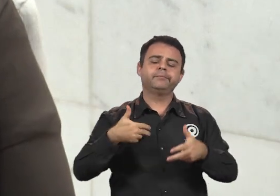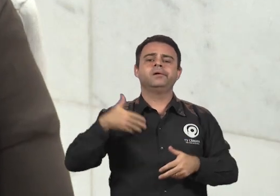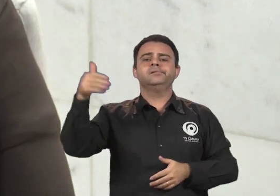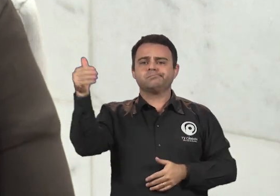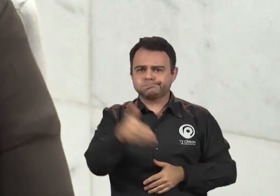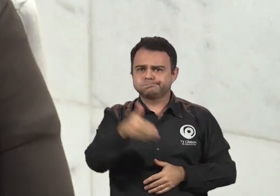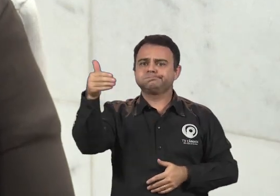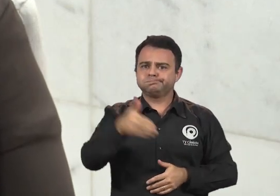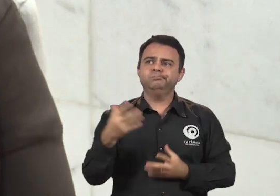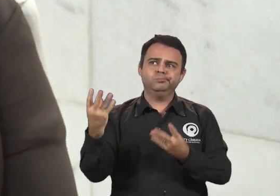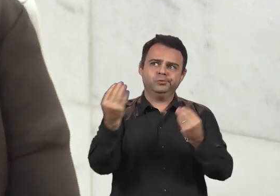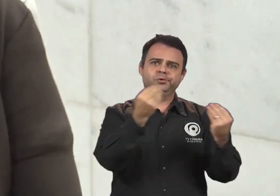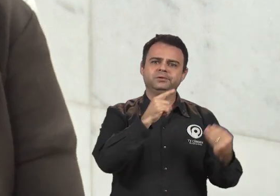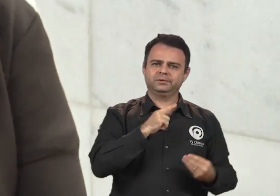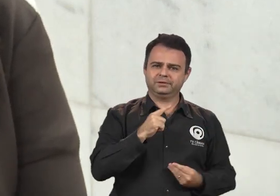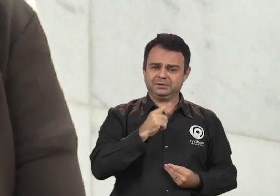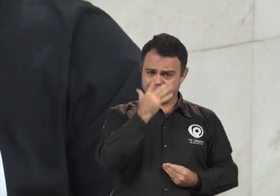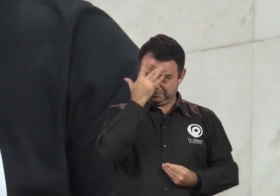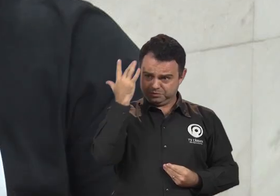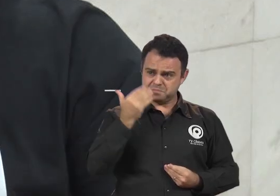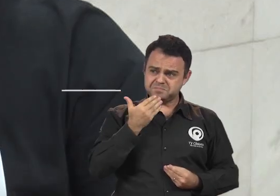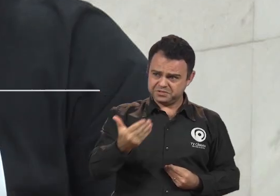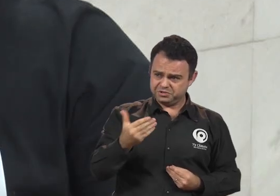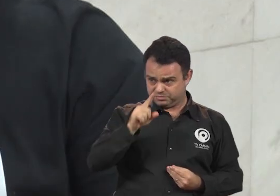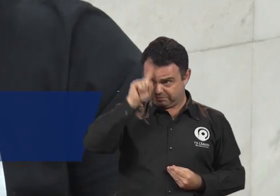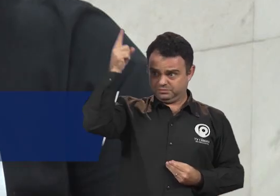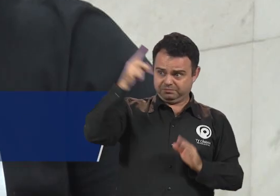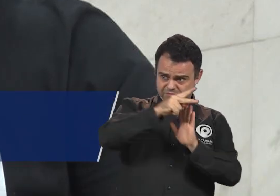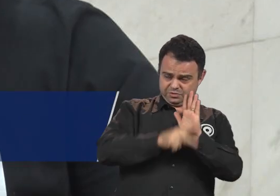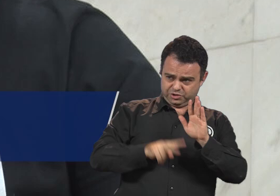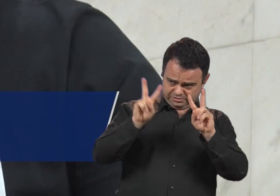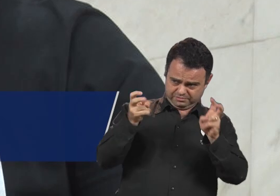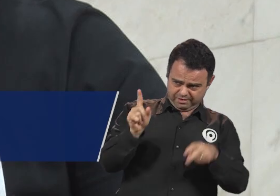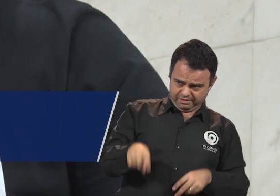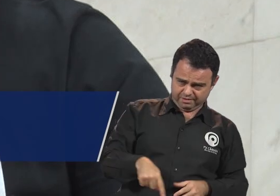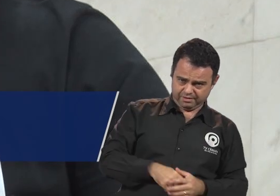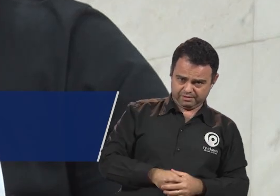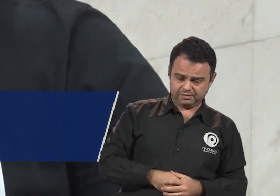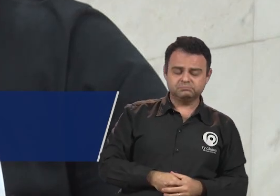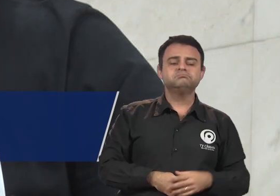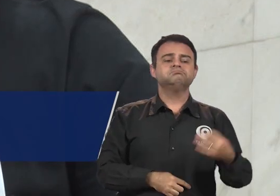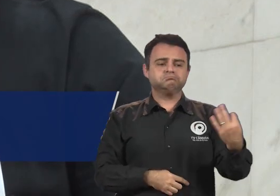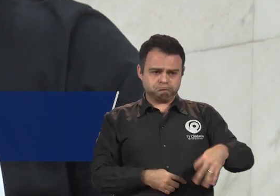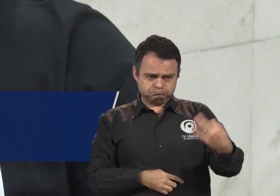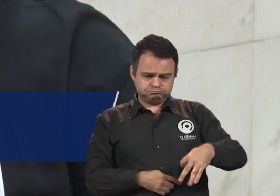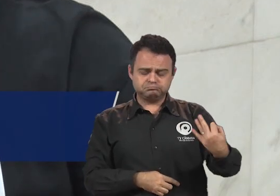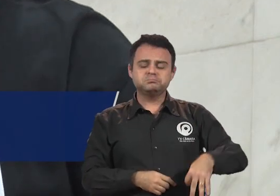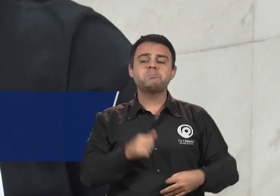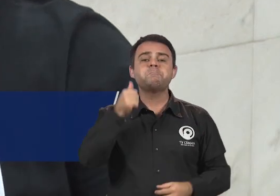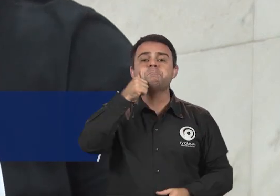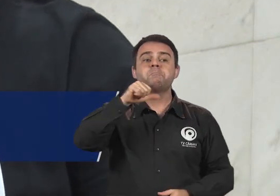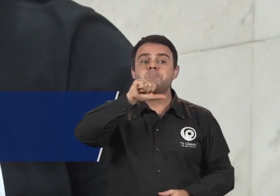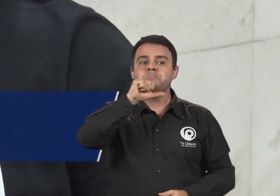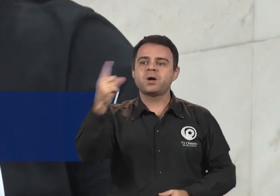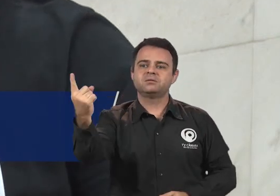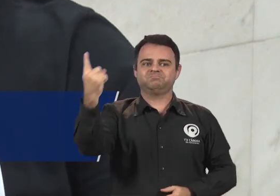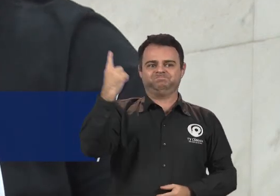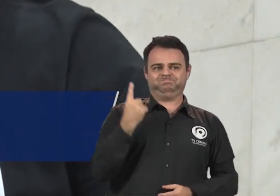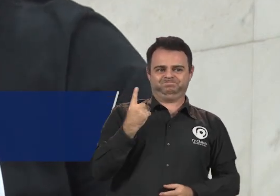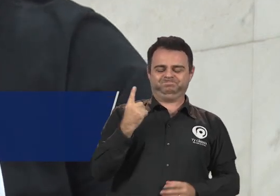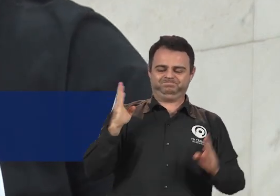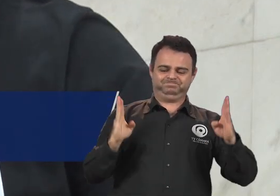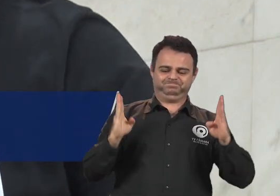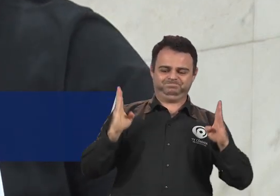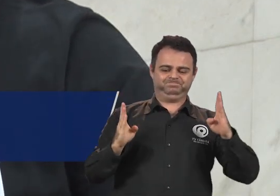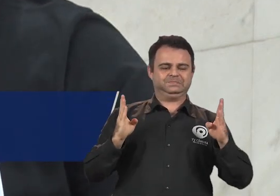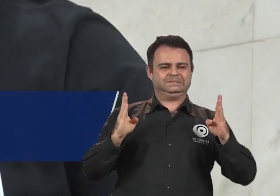Foi um pedido de munícipes esse projeto? Teve um pedido específico de uma mãe que na época da campanha